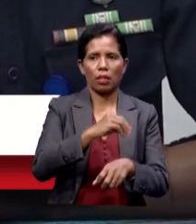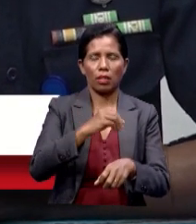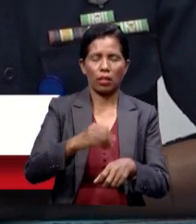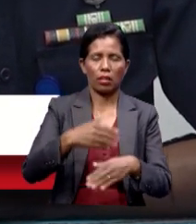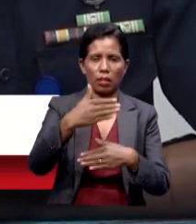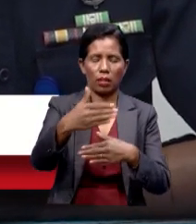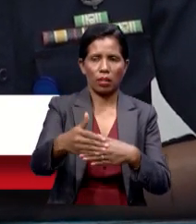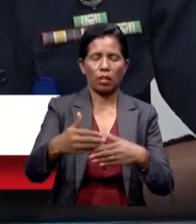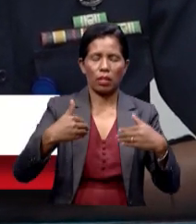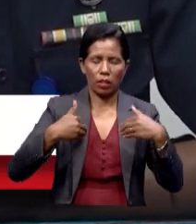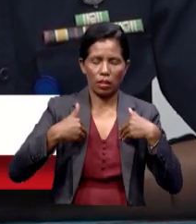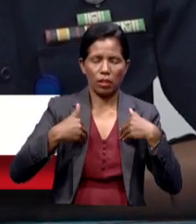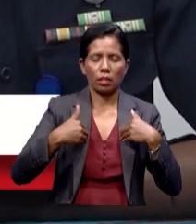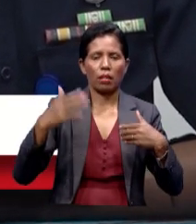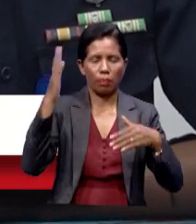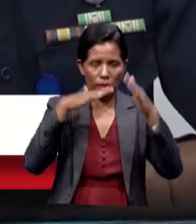a incidente na jovem ida,